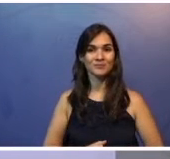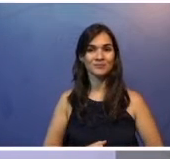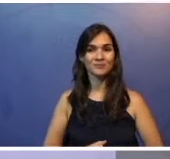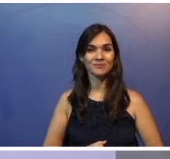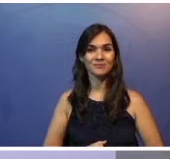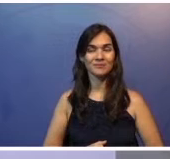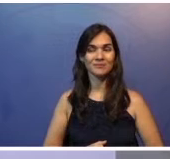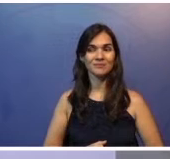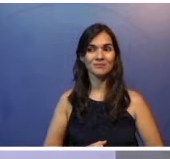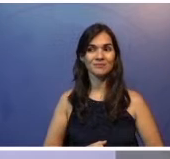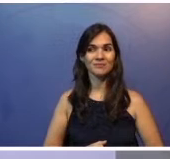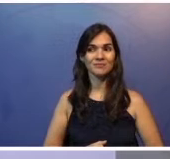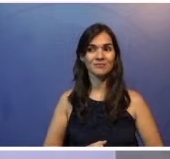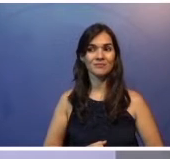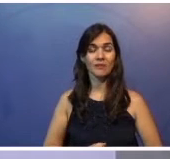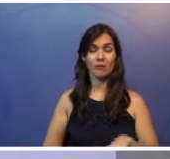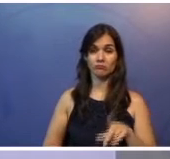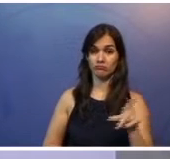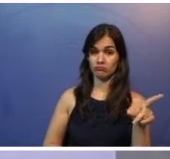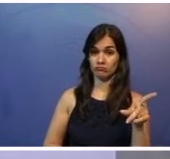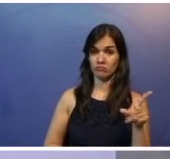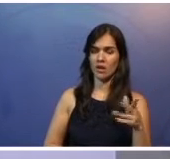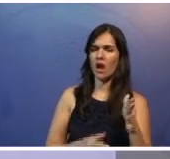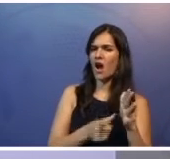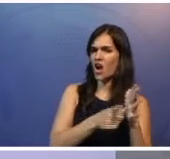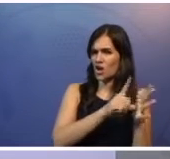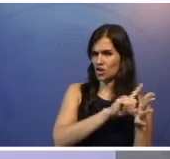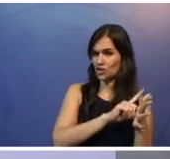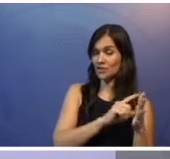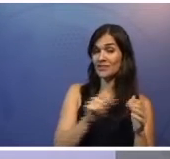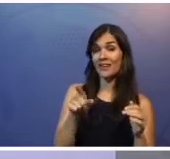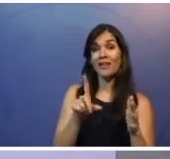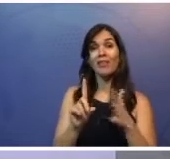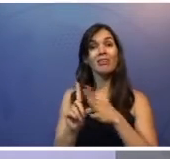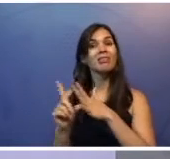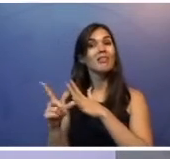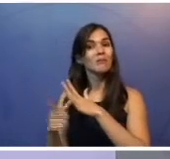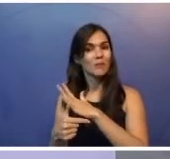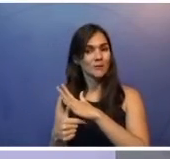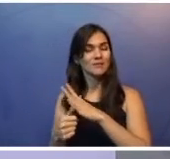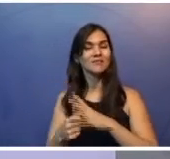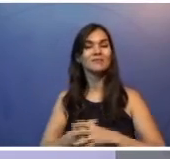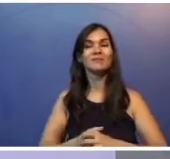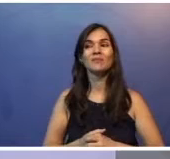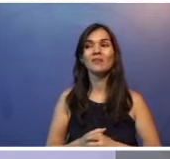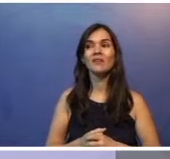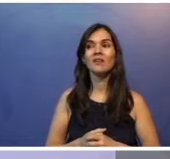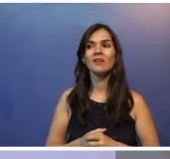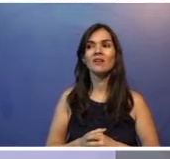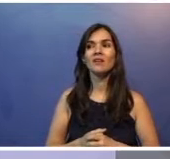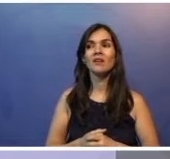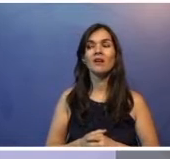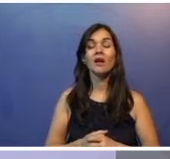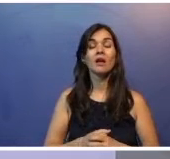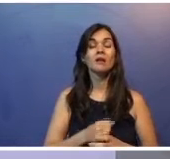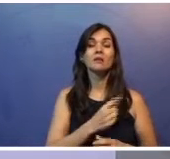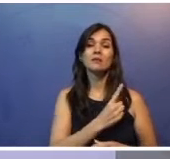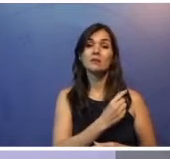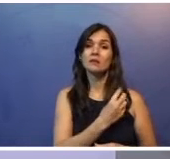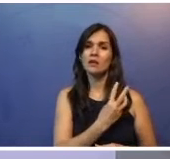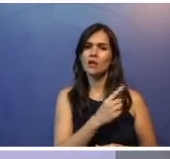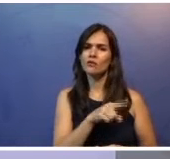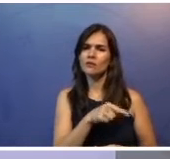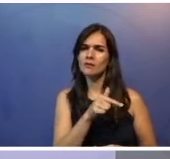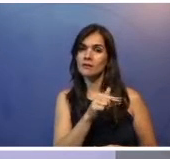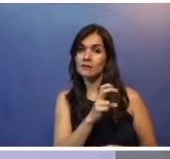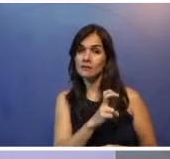aconteceu aqui é antes de entrar pessoas de 12 anos e aqui depois olha média era 13,75